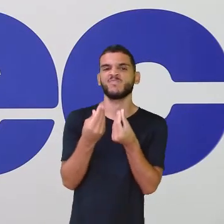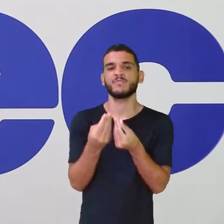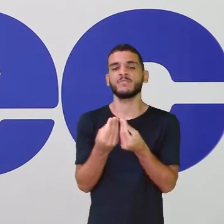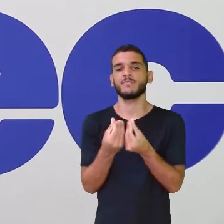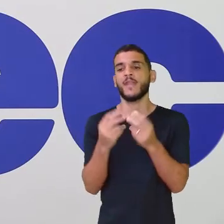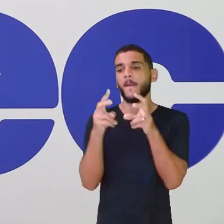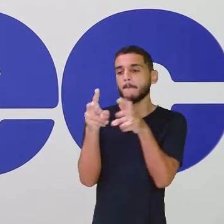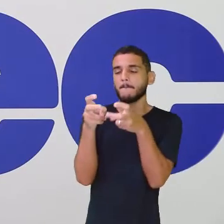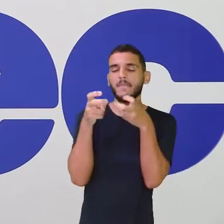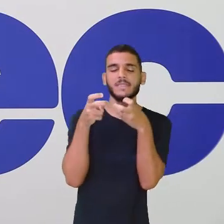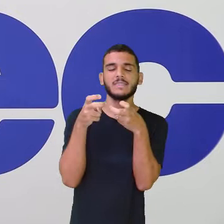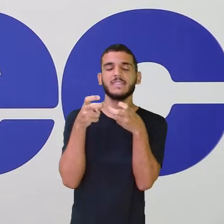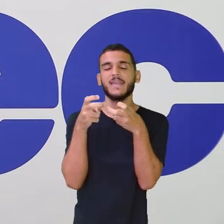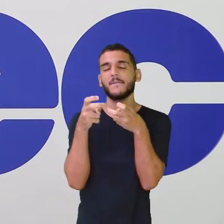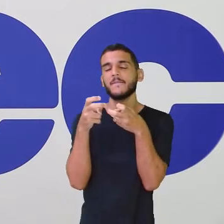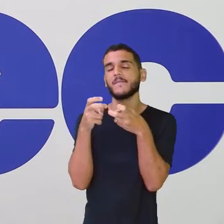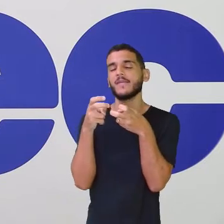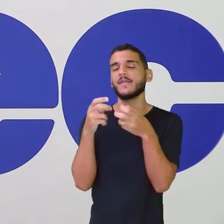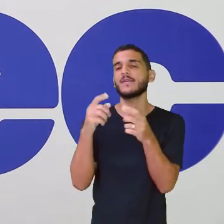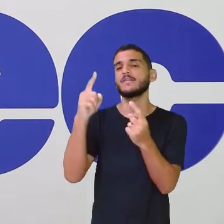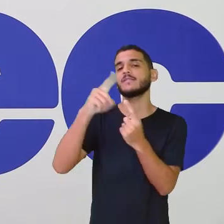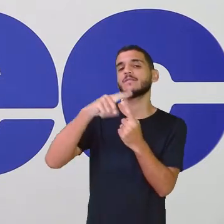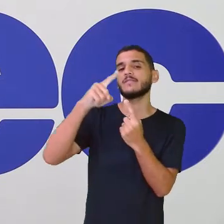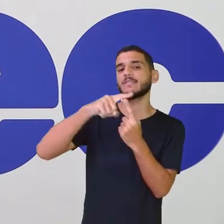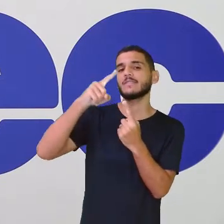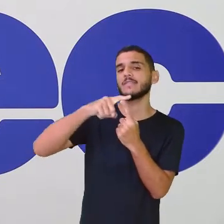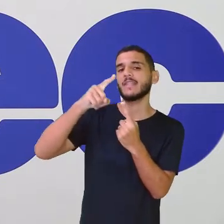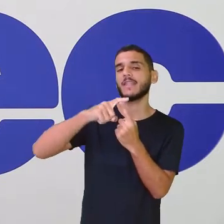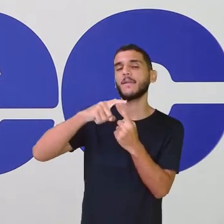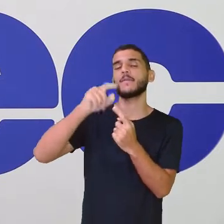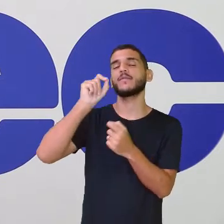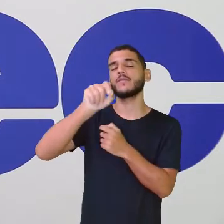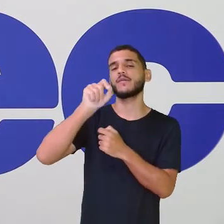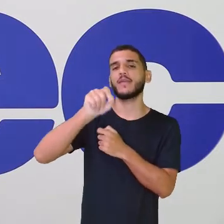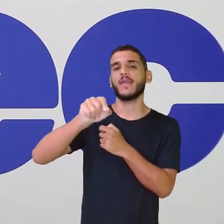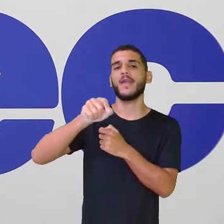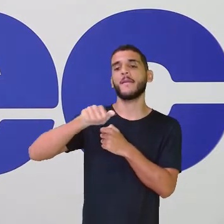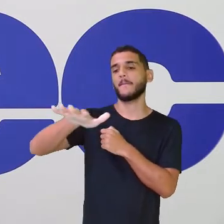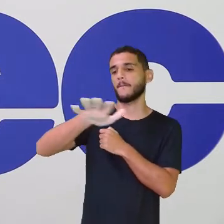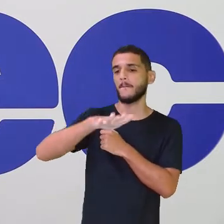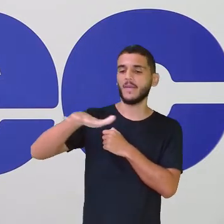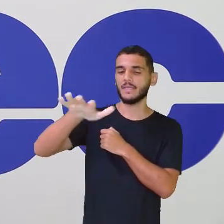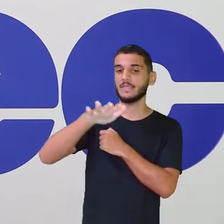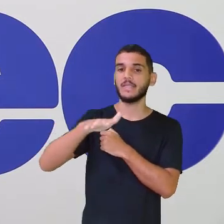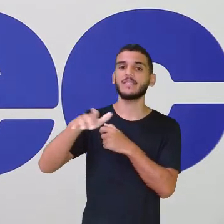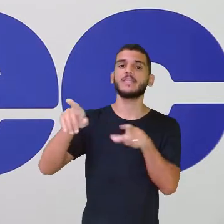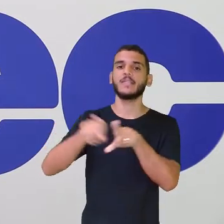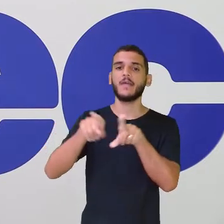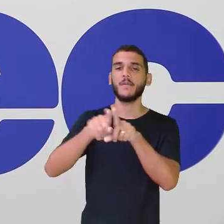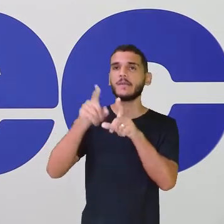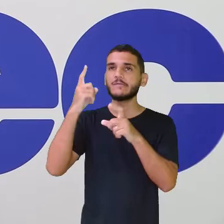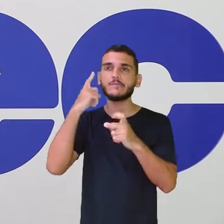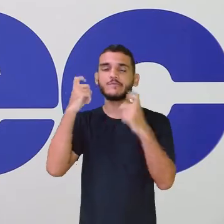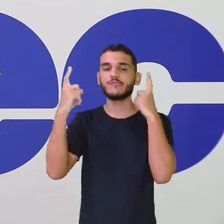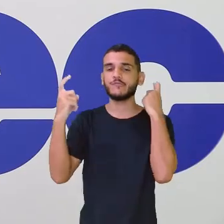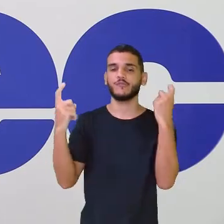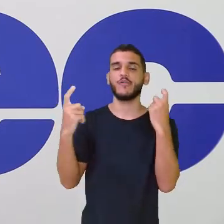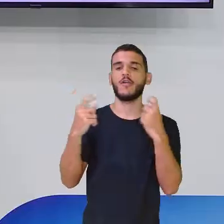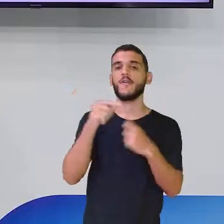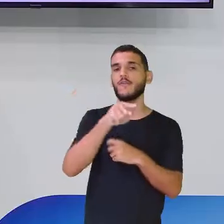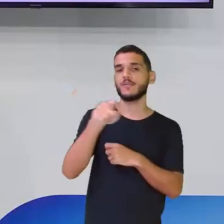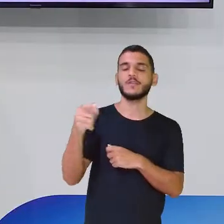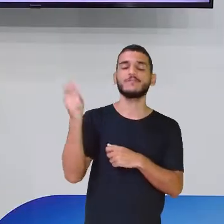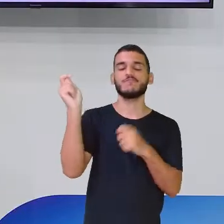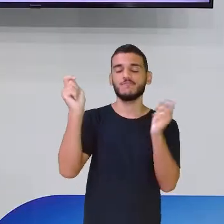que tipo de paisagem é aquela com os sons. Você se torna sensível àquilo. A gente vai